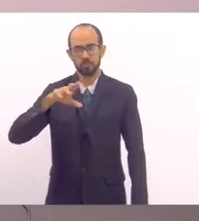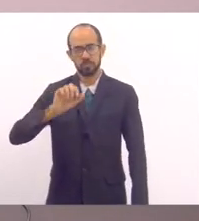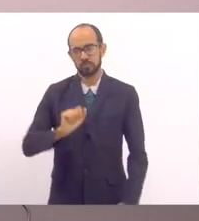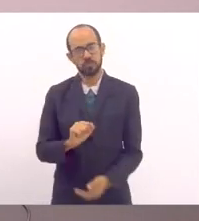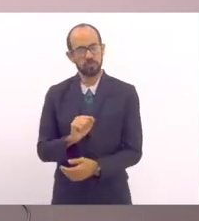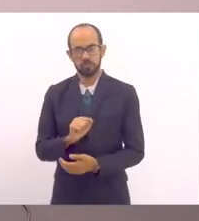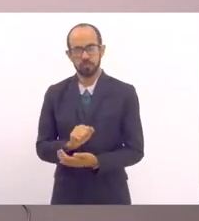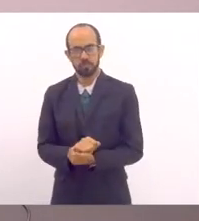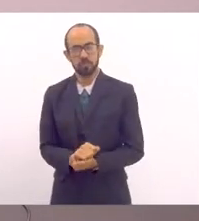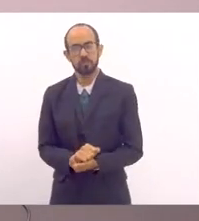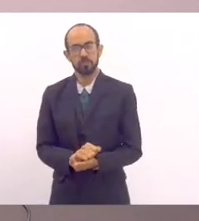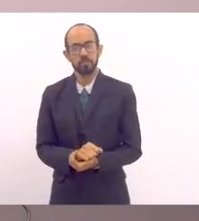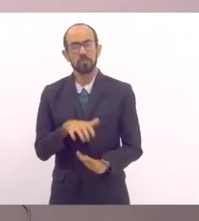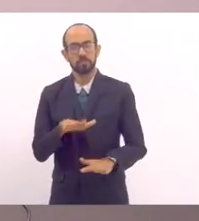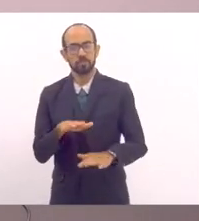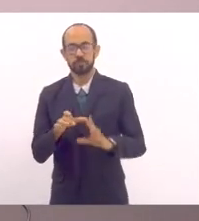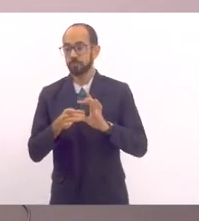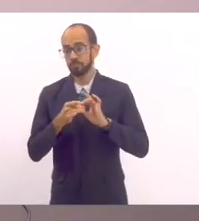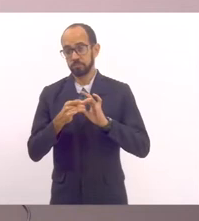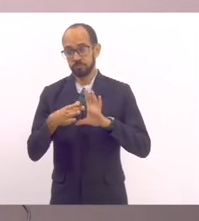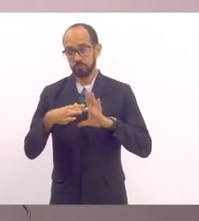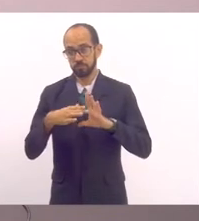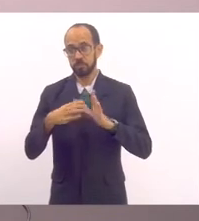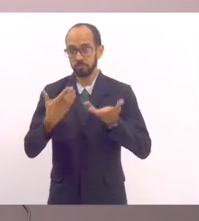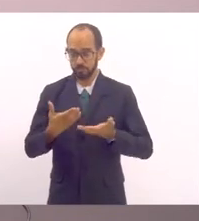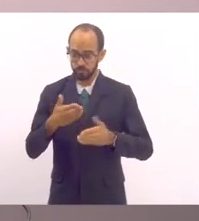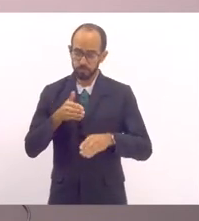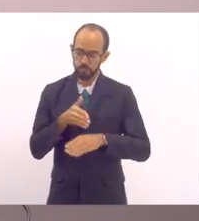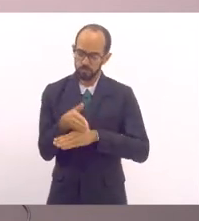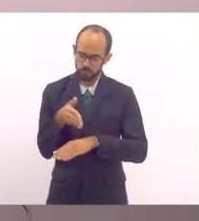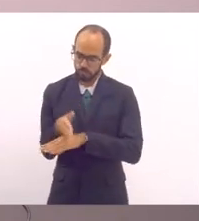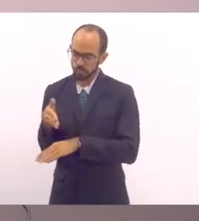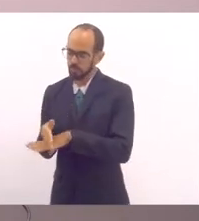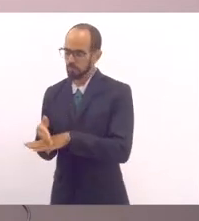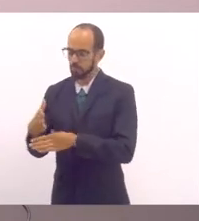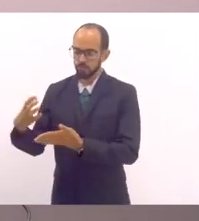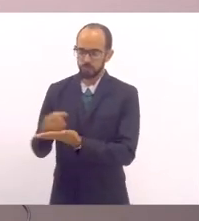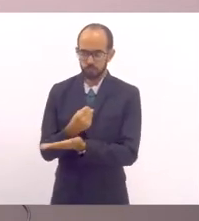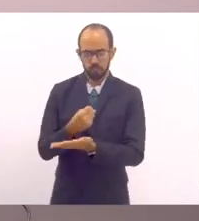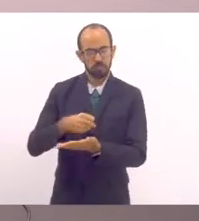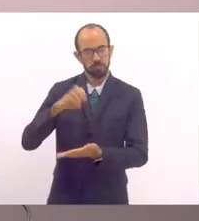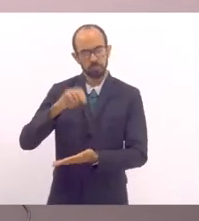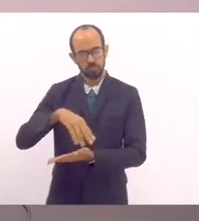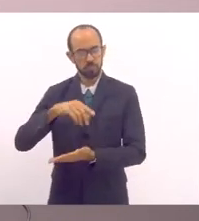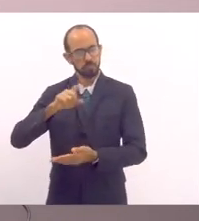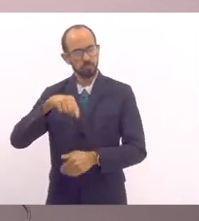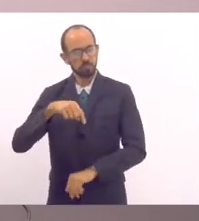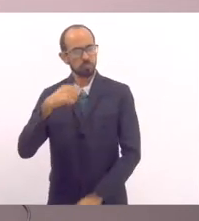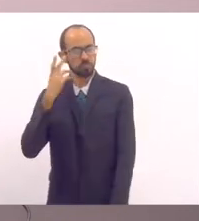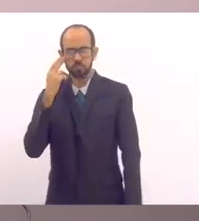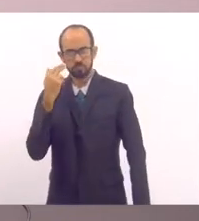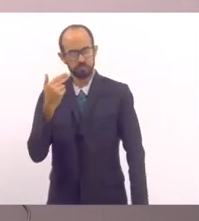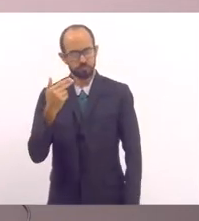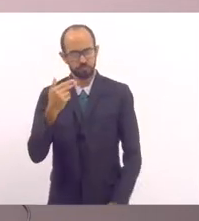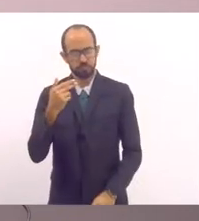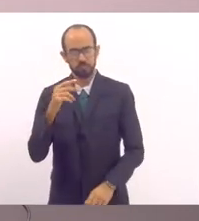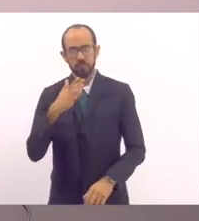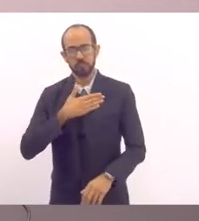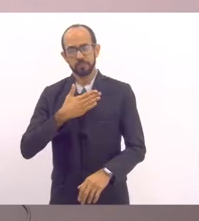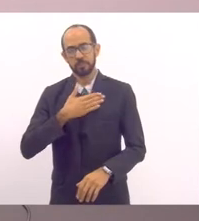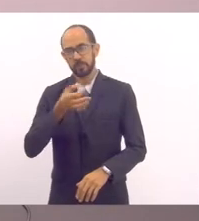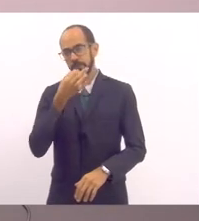Quanto mais a gente conquista, mais a gente quer conquistar. Então, sim, é assim que tem que ser. É uma visão que eu estou colocando aqui,